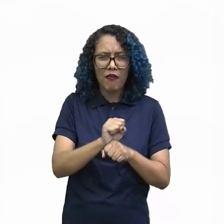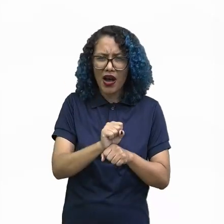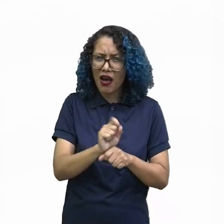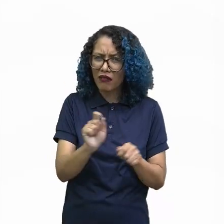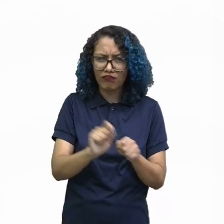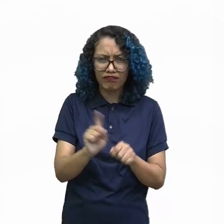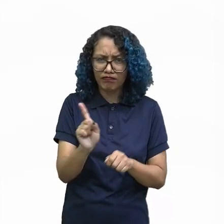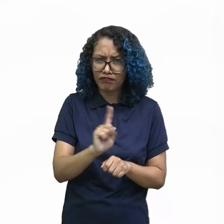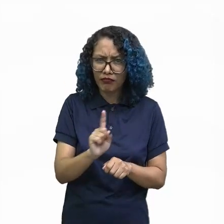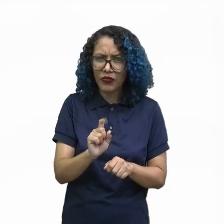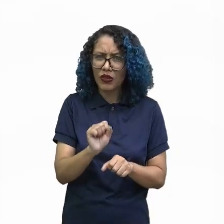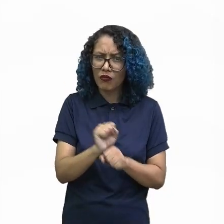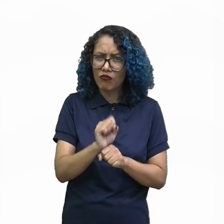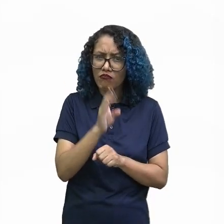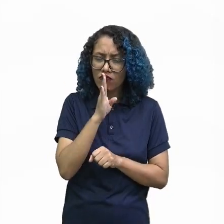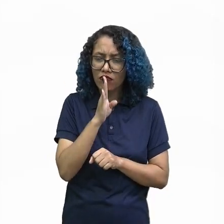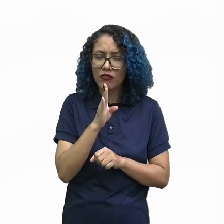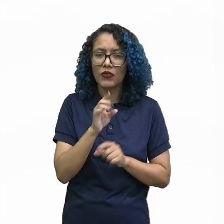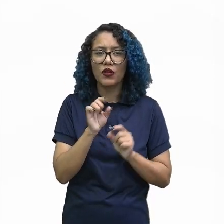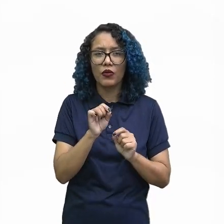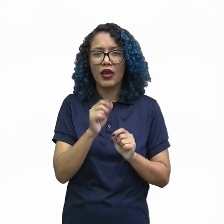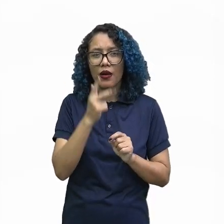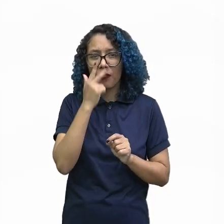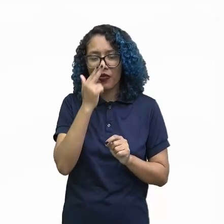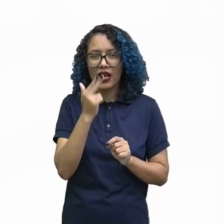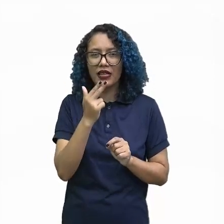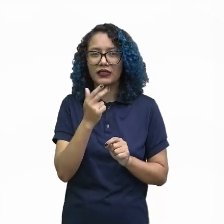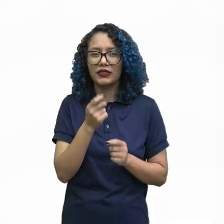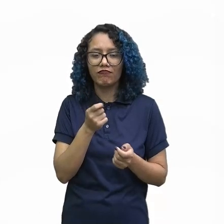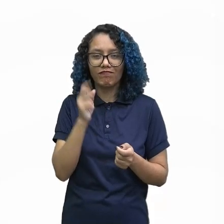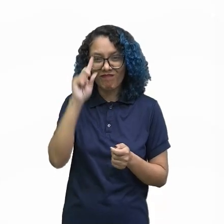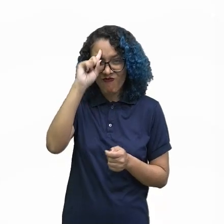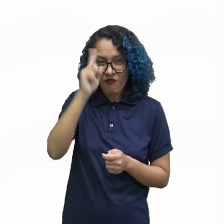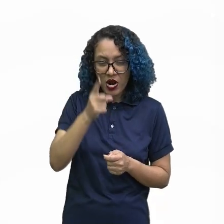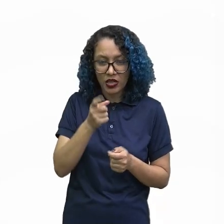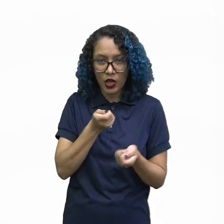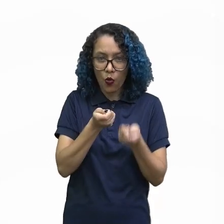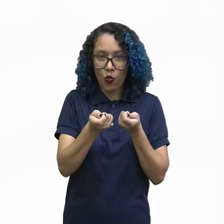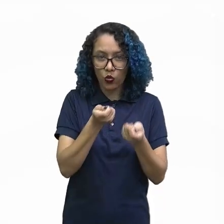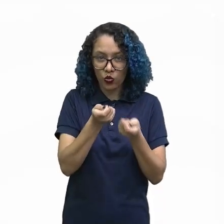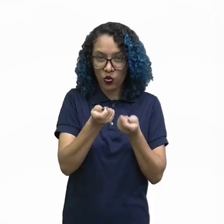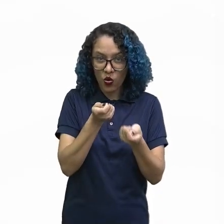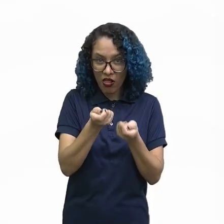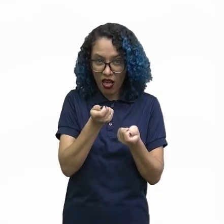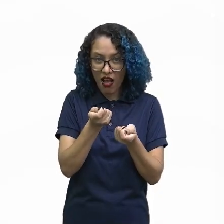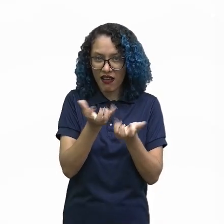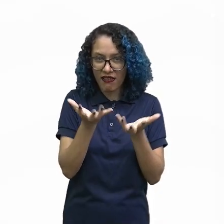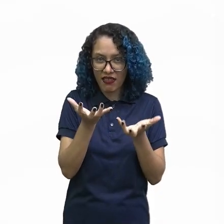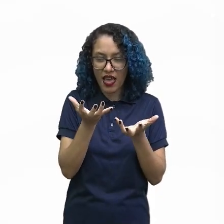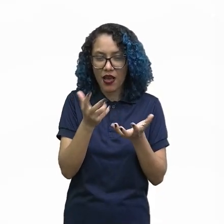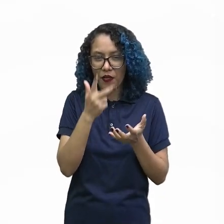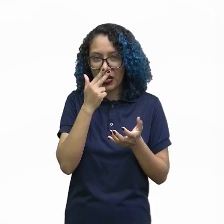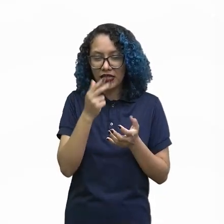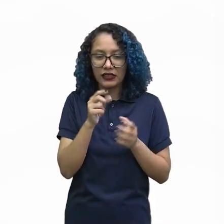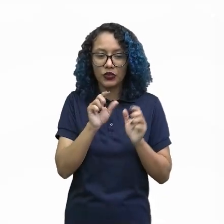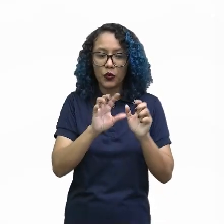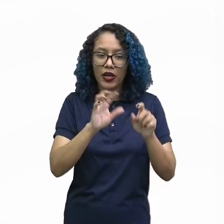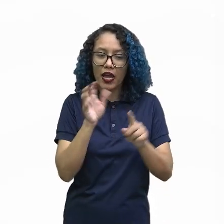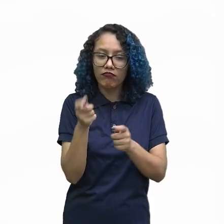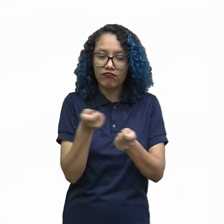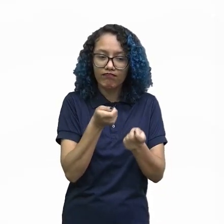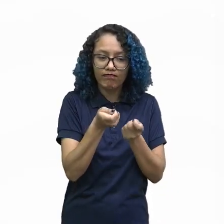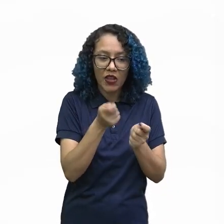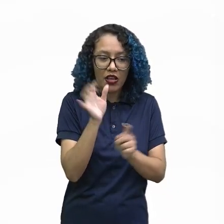quieto. Está te tolhindo, cortando suas asas, colocando você dentro de uma gaiola. Hoje a